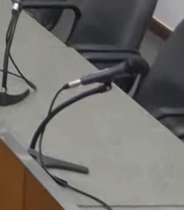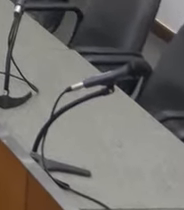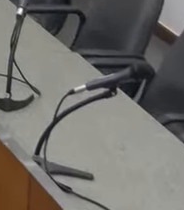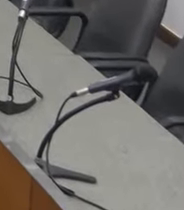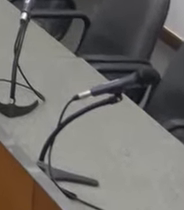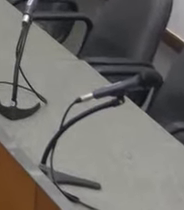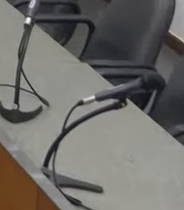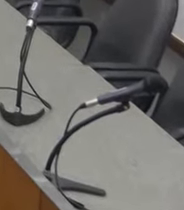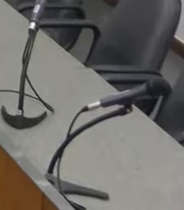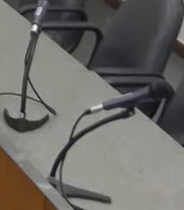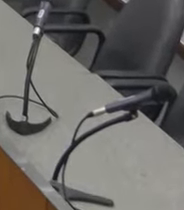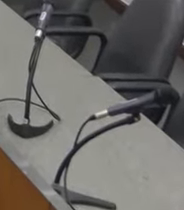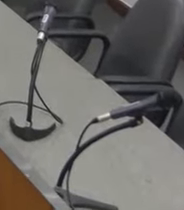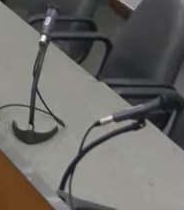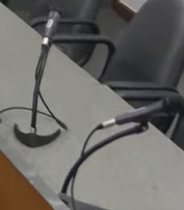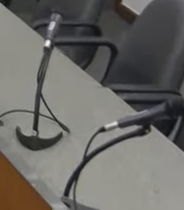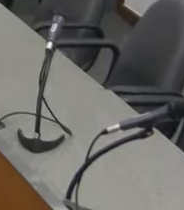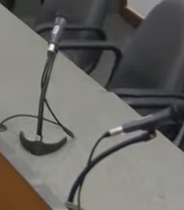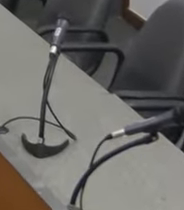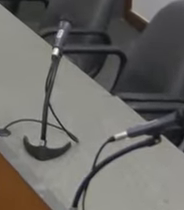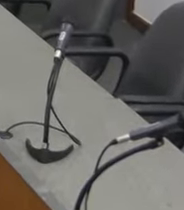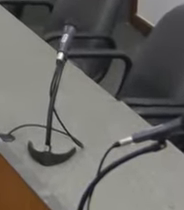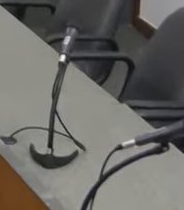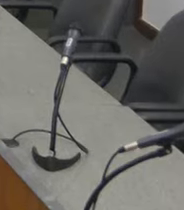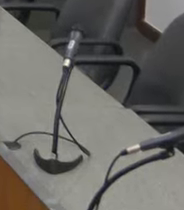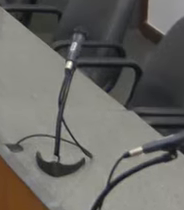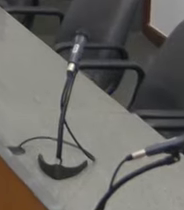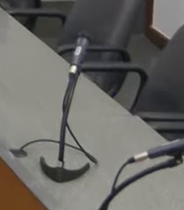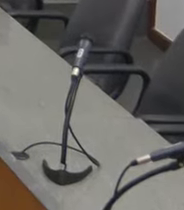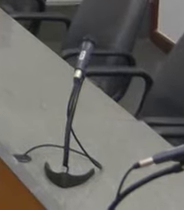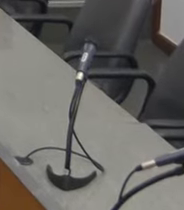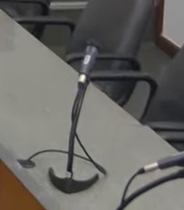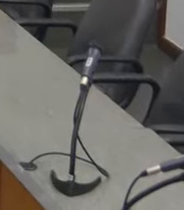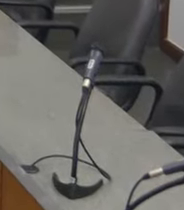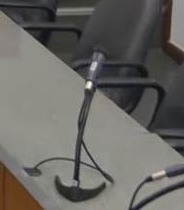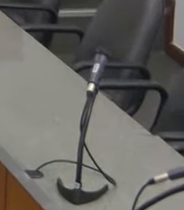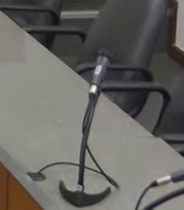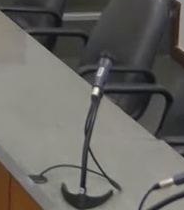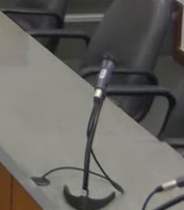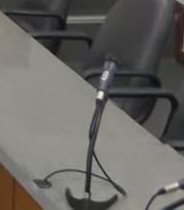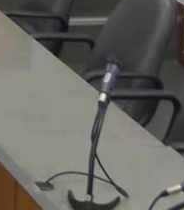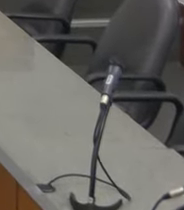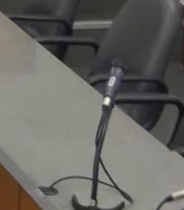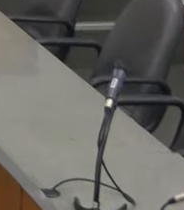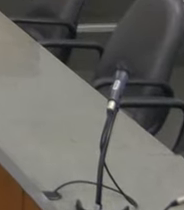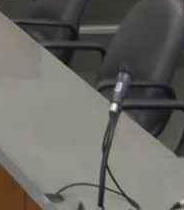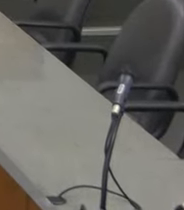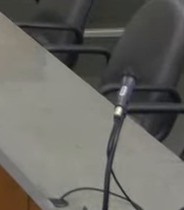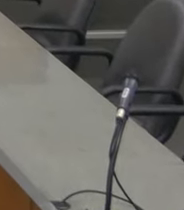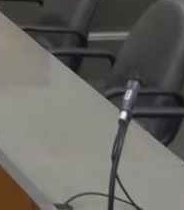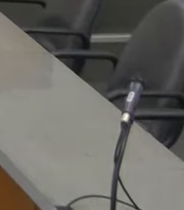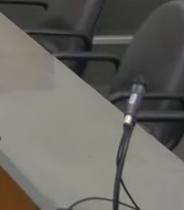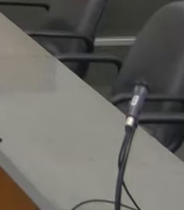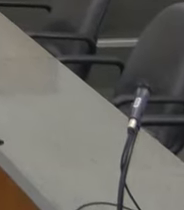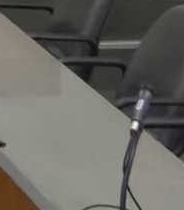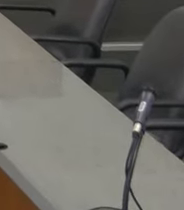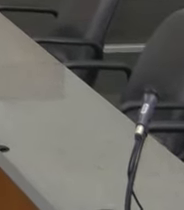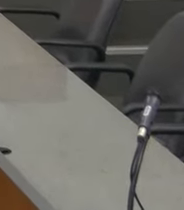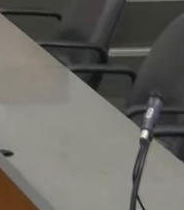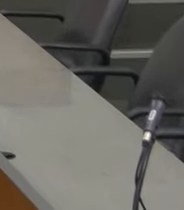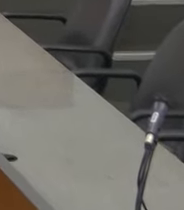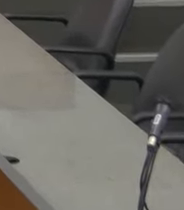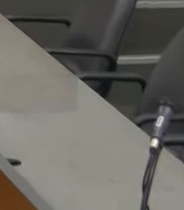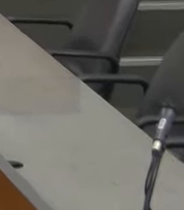defesa dos direitos da mulher a presidência solicita que as deputadas e os deputados façam seu registro biométrico terminal e